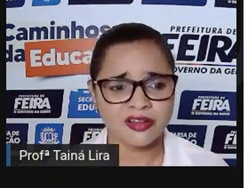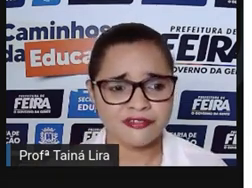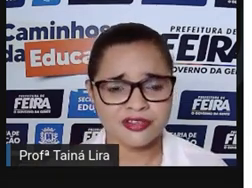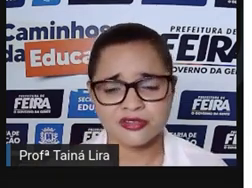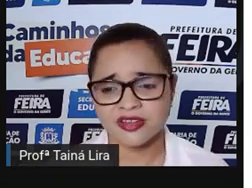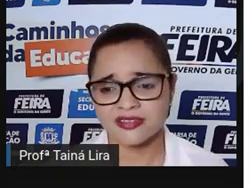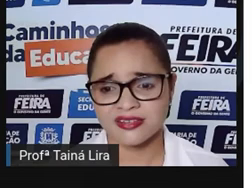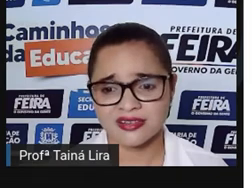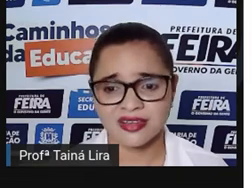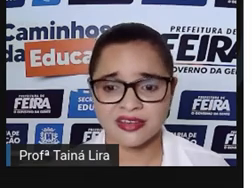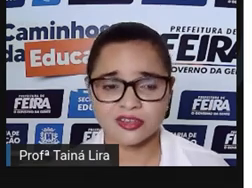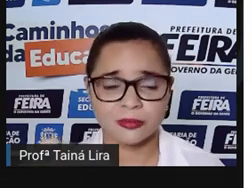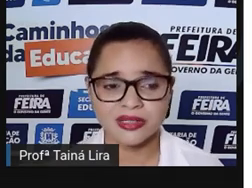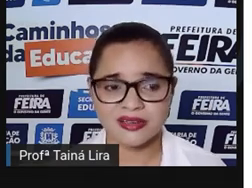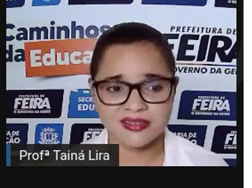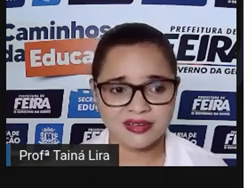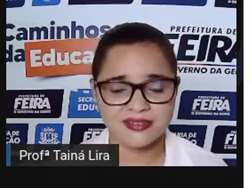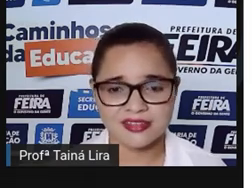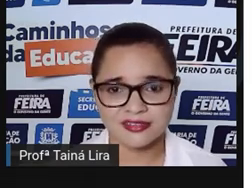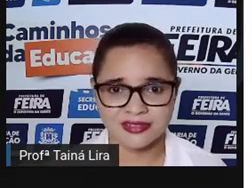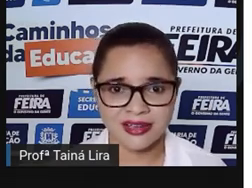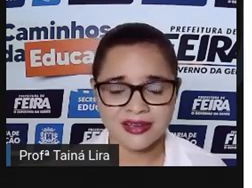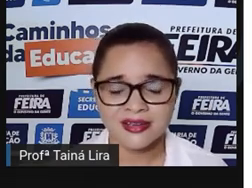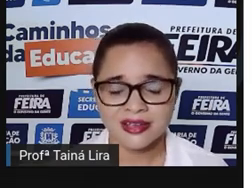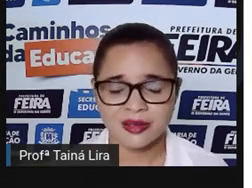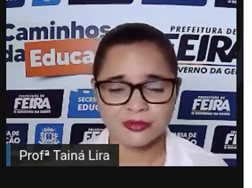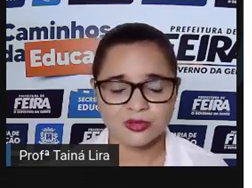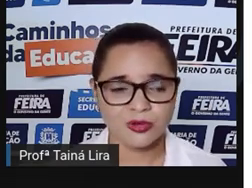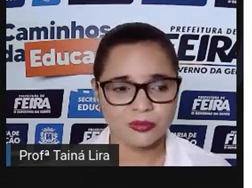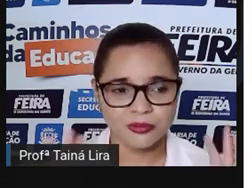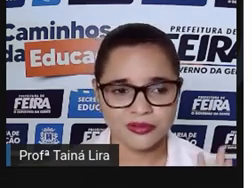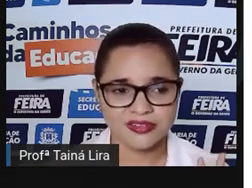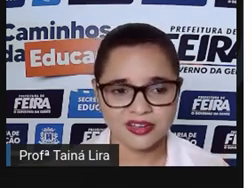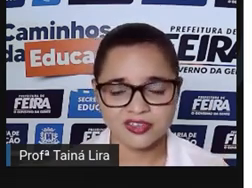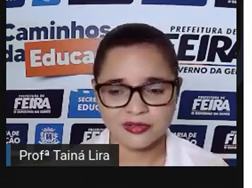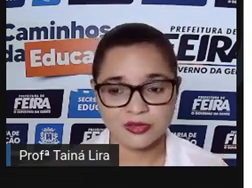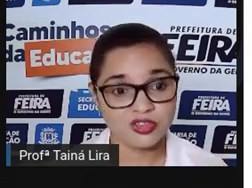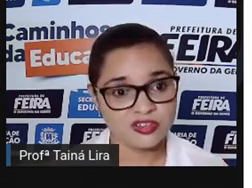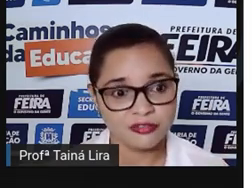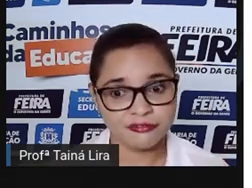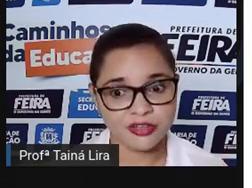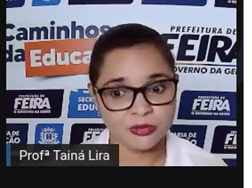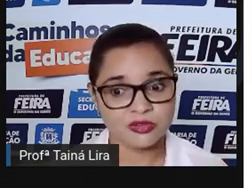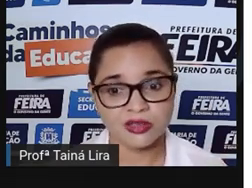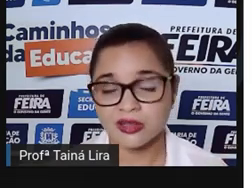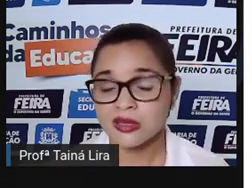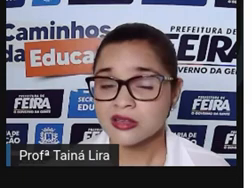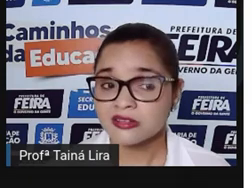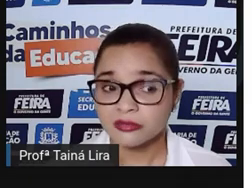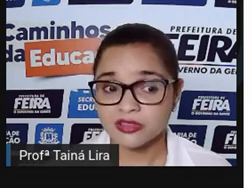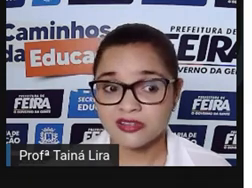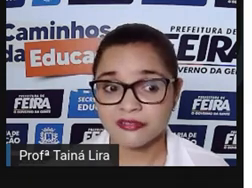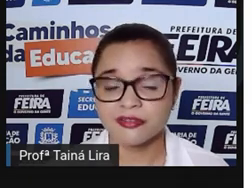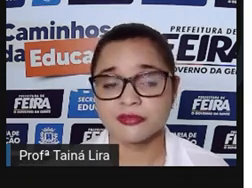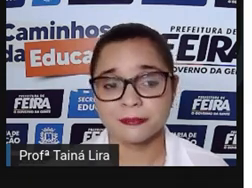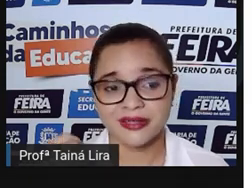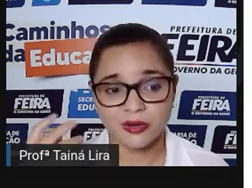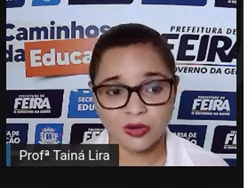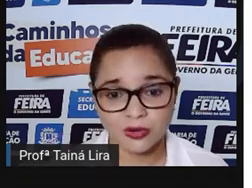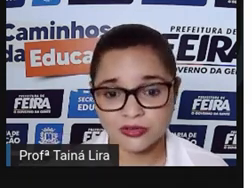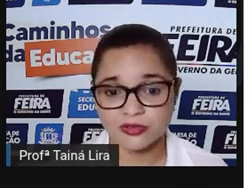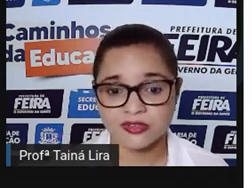próprios desafios que às vezes a internet manda às crianças, né? É muito comum essa questão aí dos desafios, que são